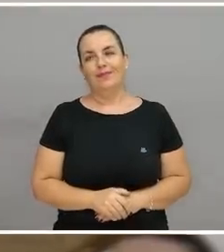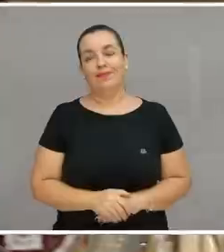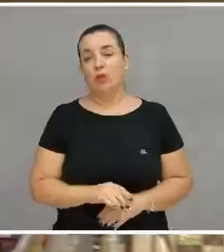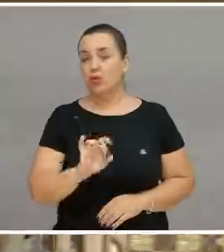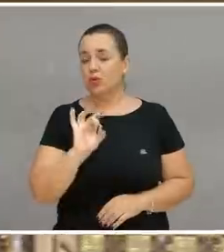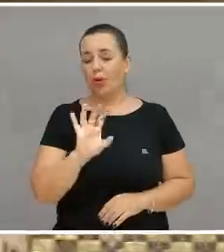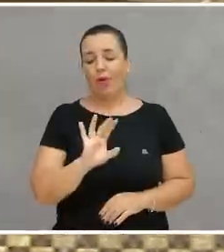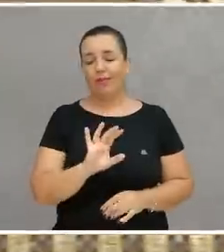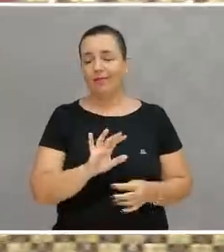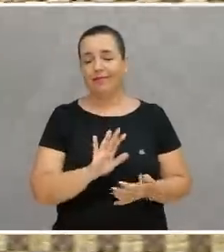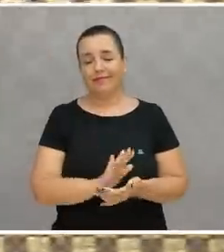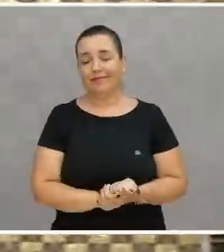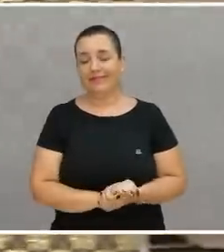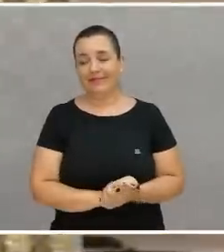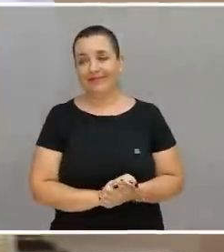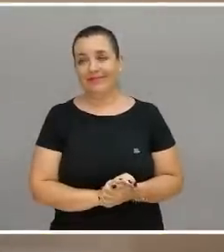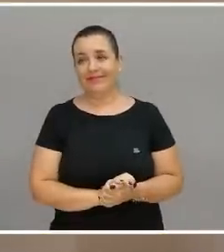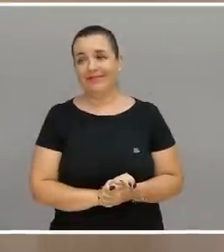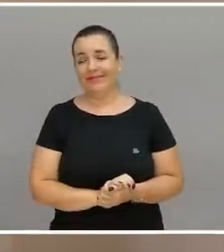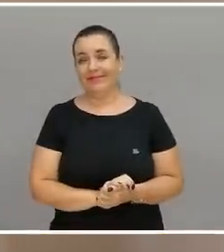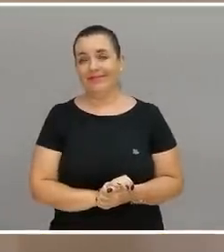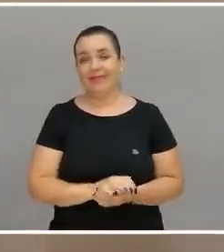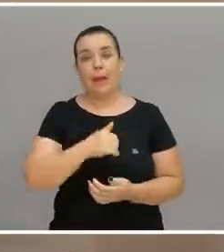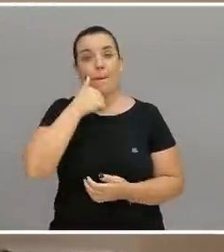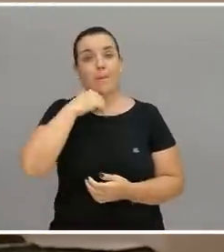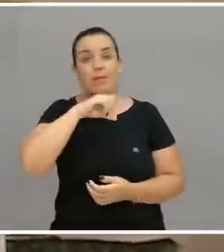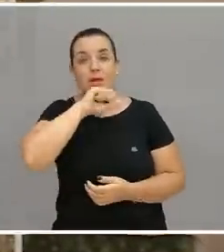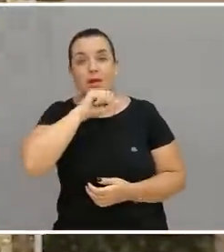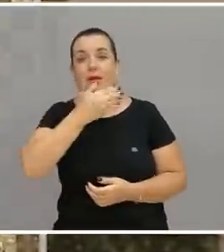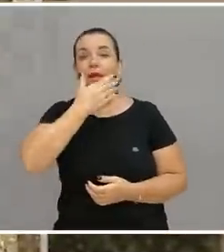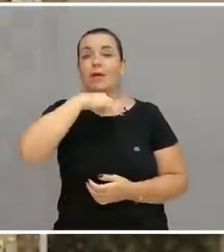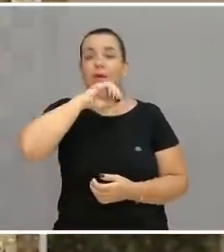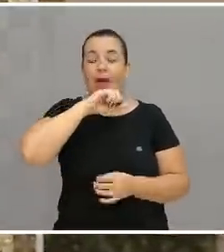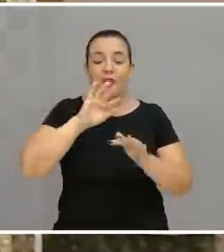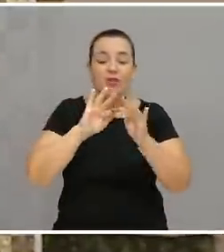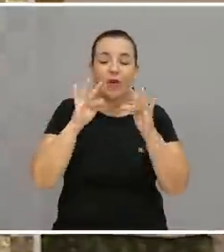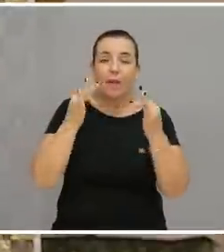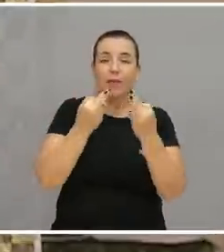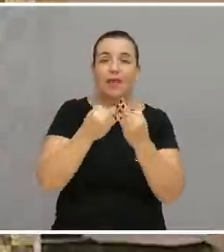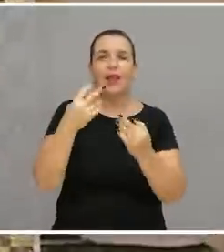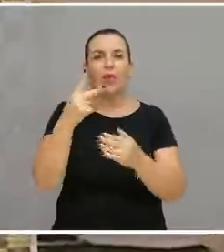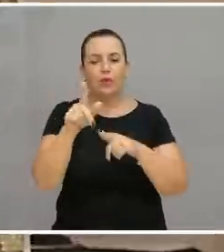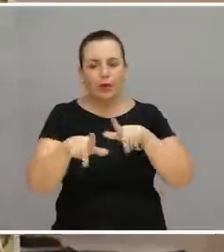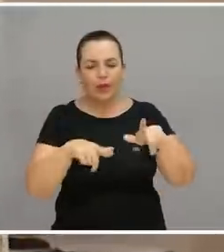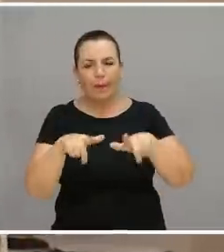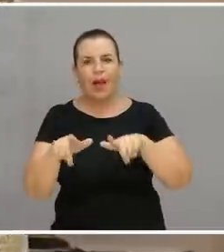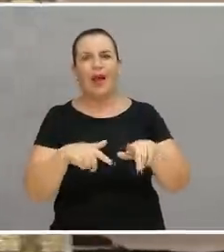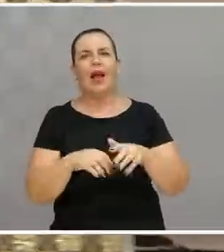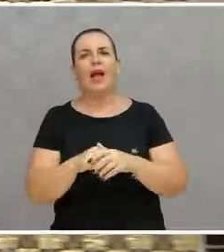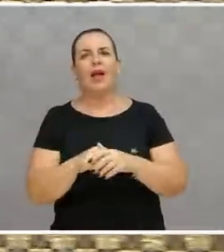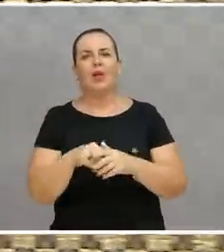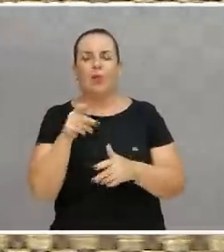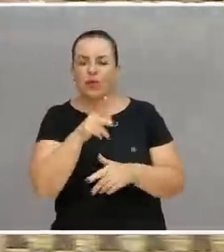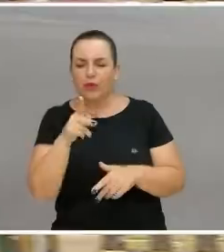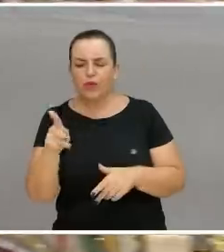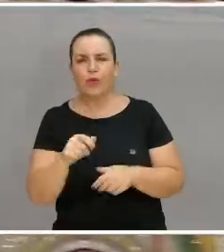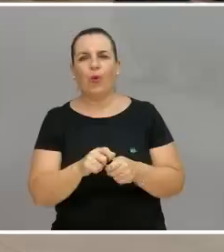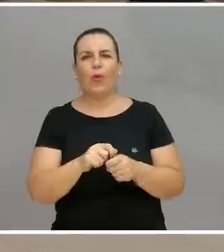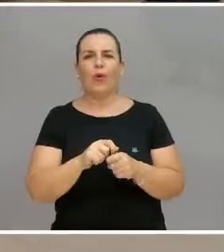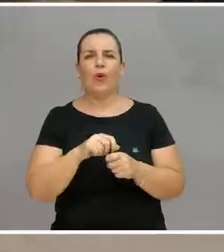Simplesmente, mãe, pai de família, no teu trabalho, professora, catequista, advogado,